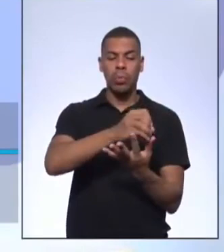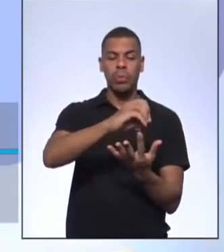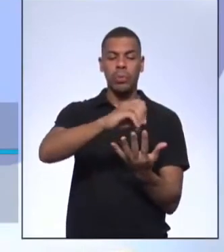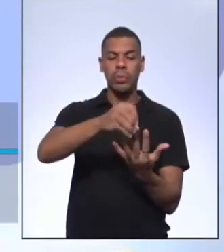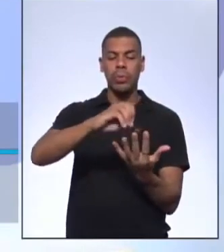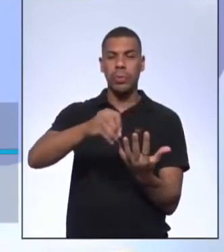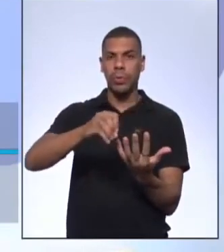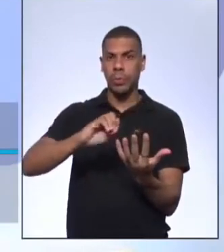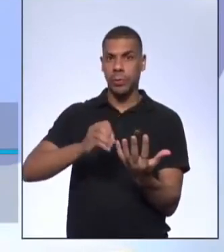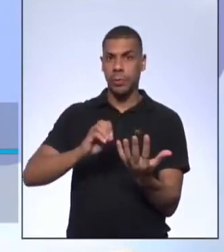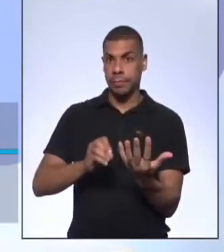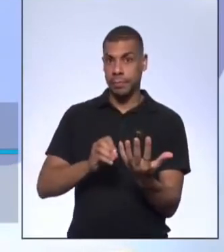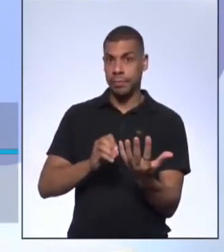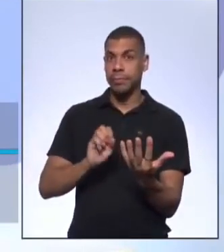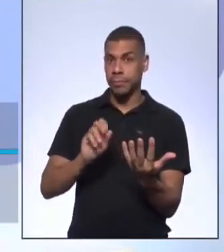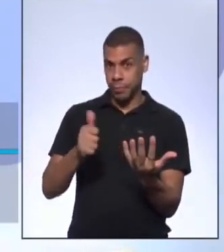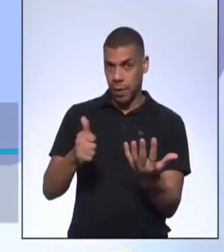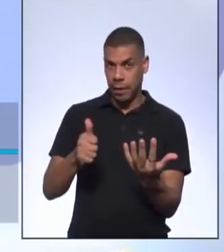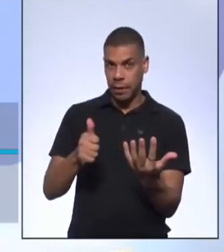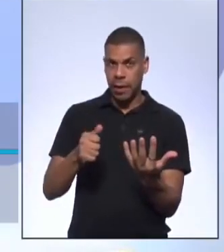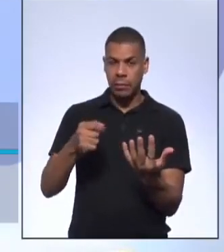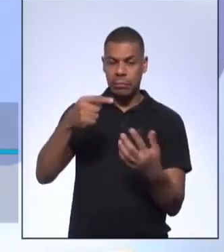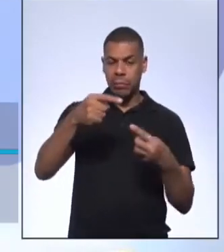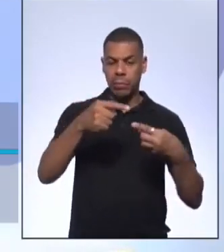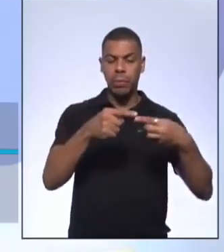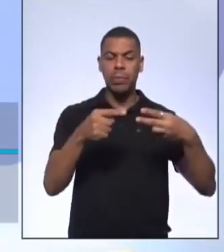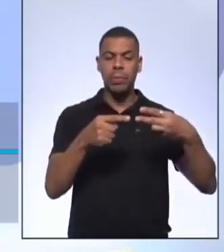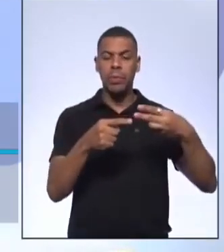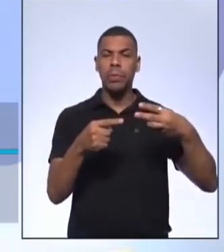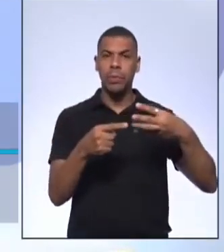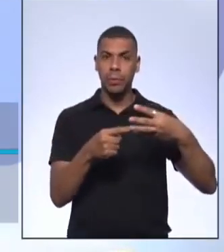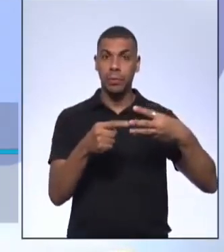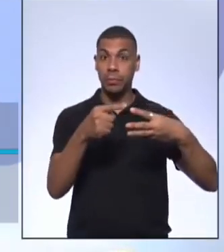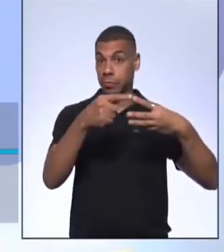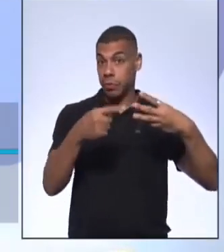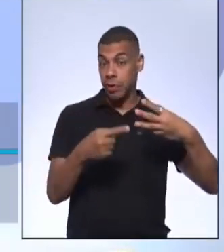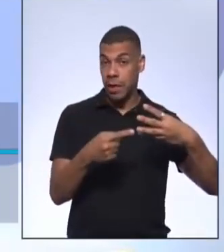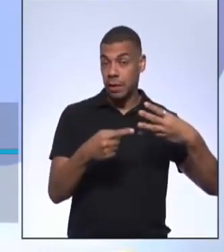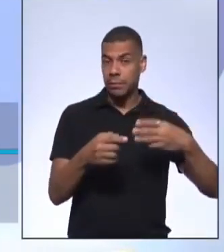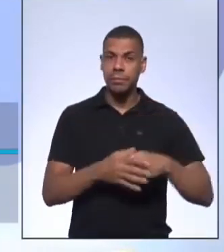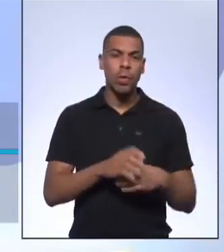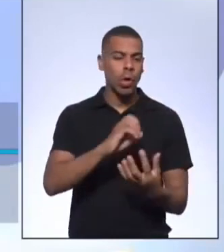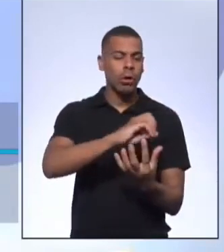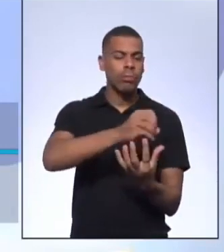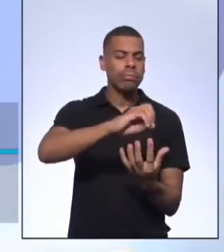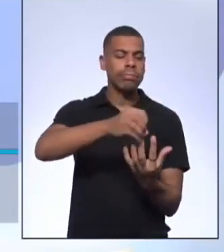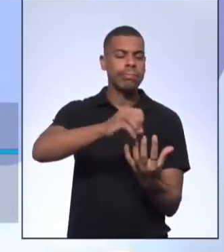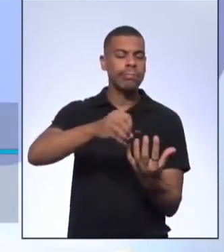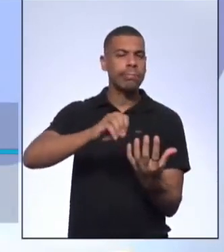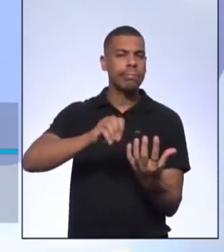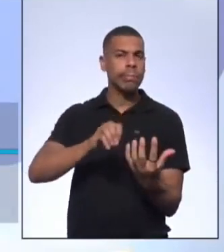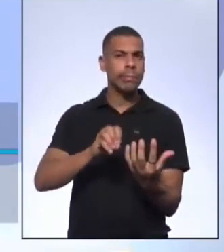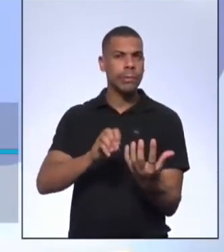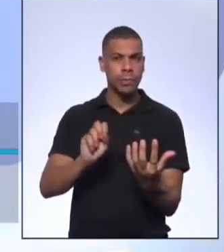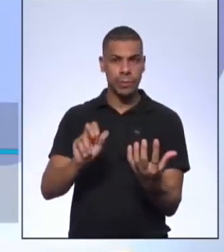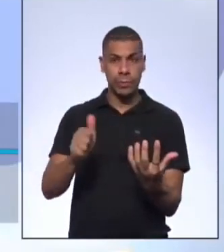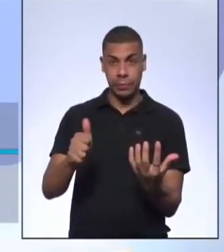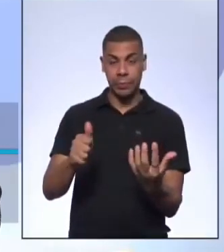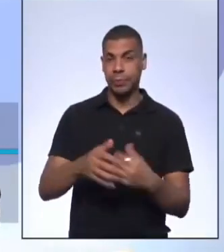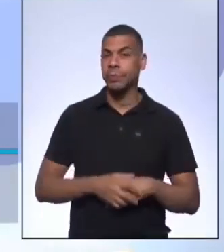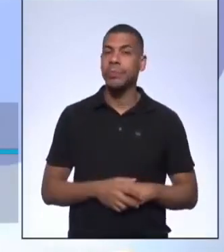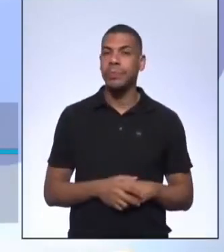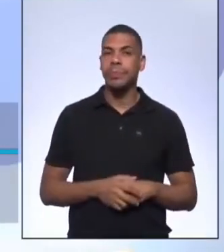pouquinho da Oceania, da Europa, da Ásia, até o próprio título da aula já traz né, o nome